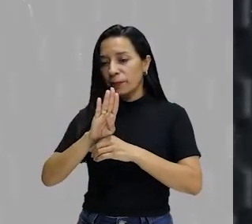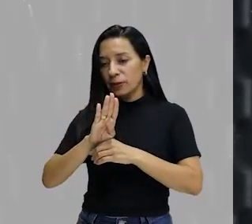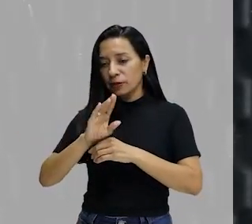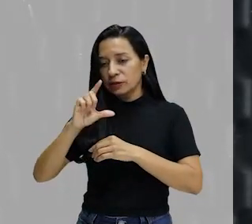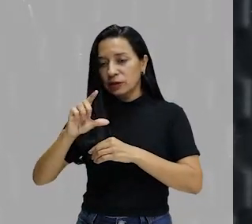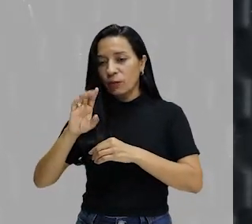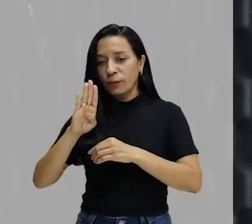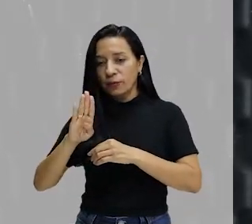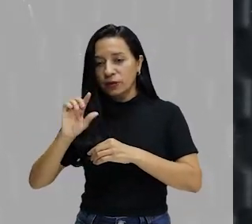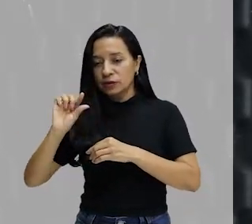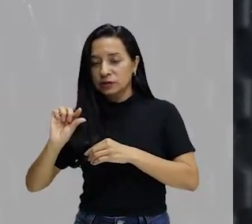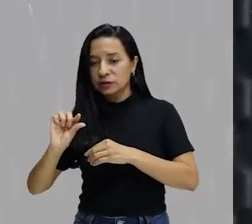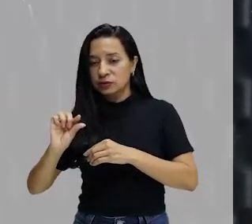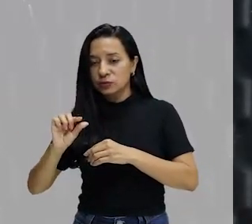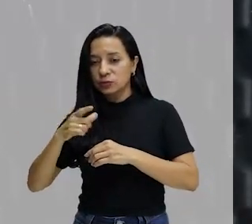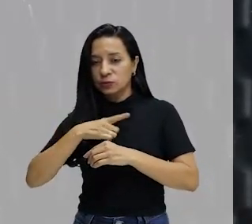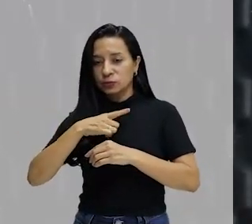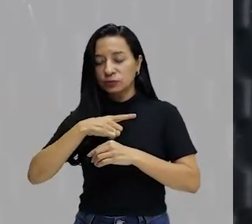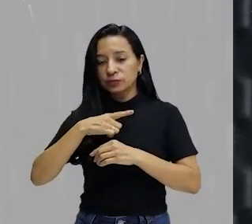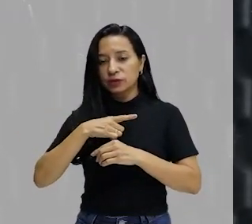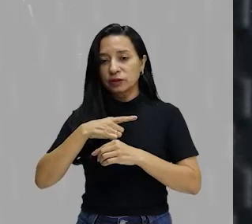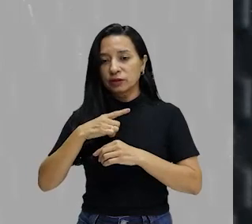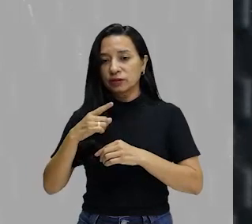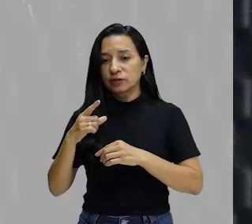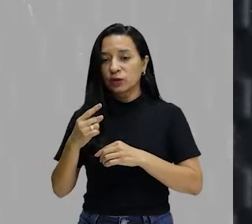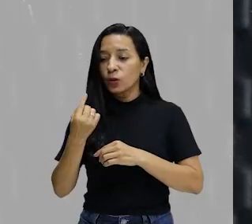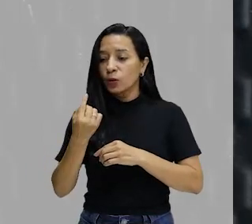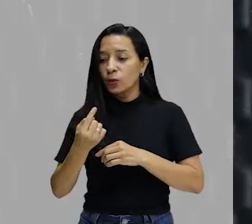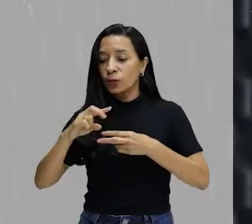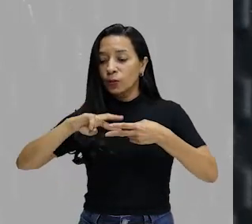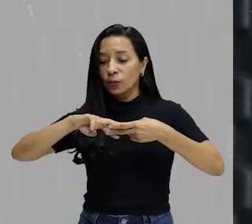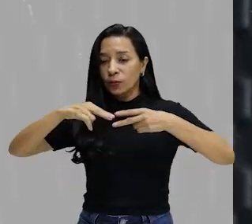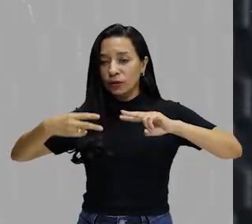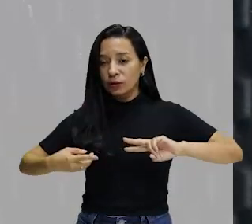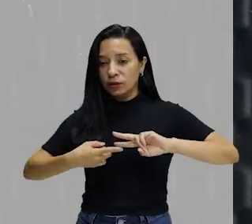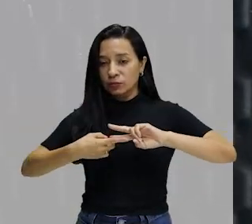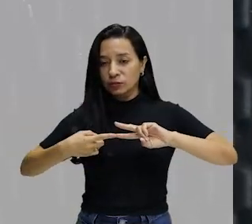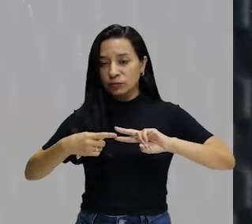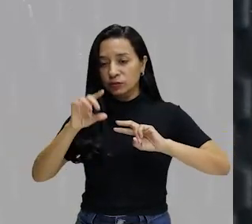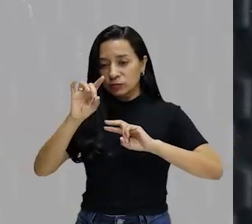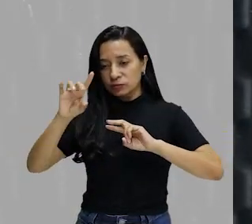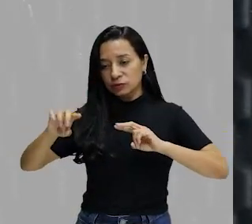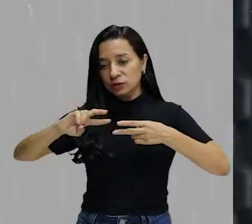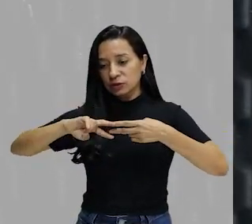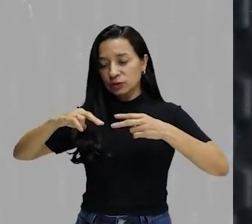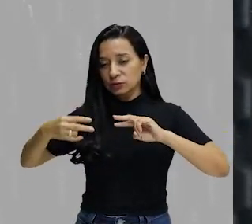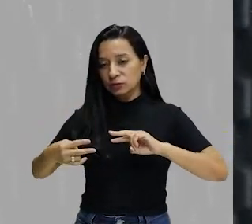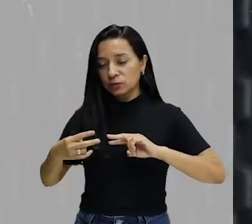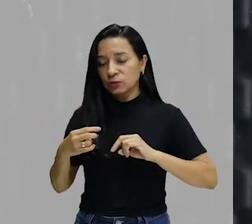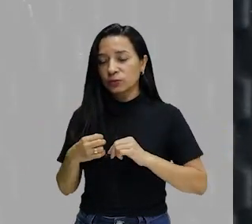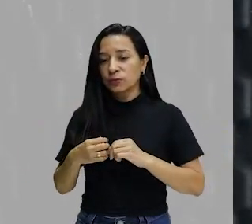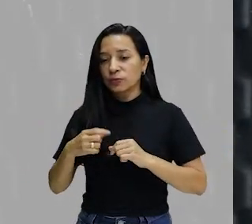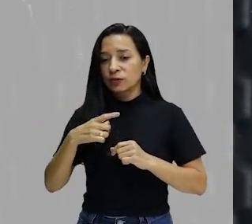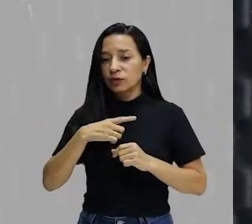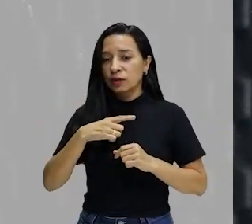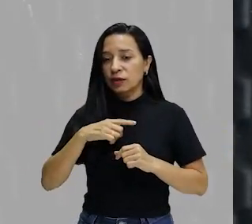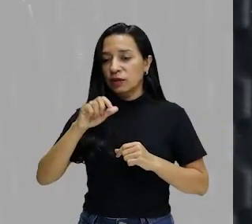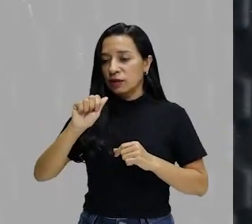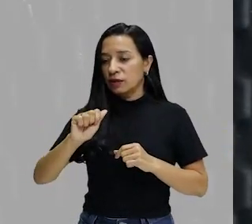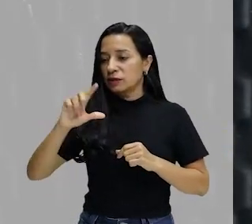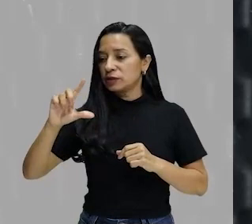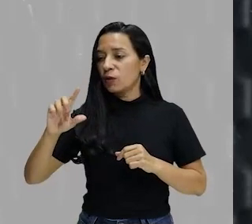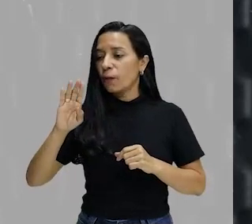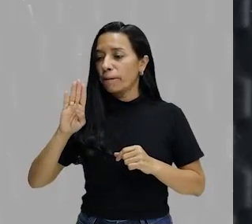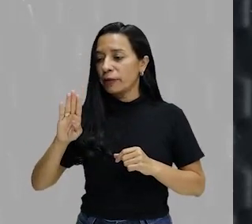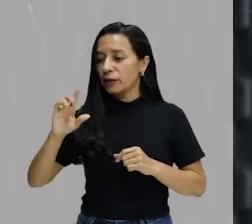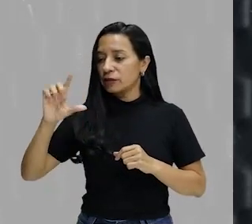Bzinho. Como eu tenho um alelo dominante de cada gene, ou seja, eu tenho um Azão e um Bzão, ele